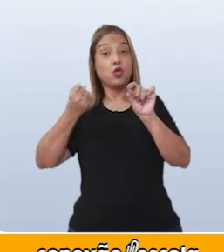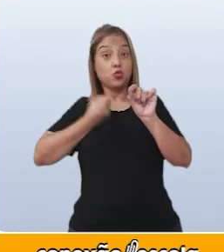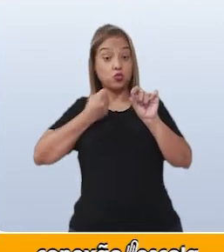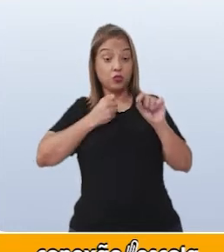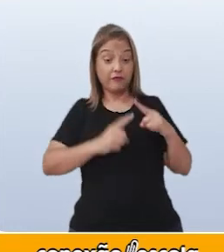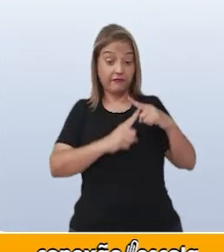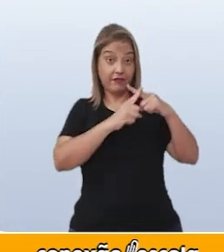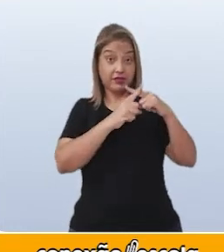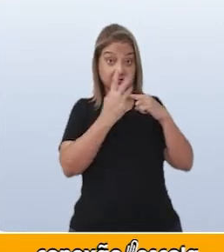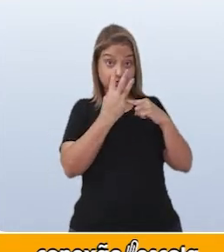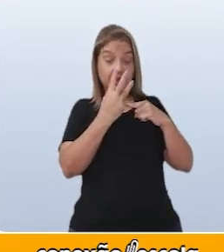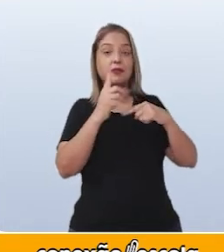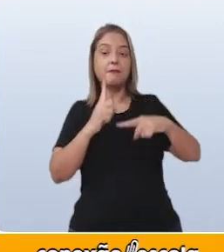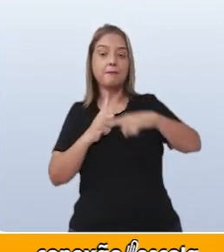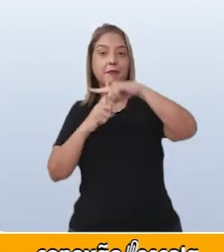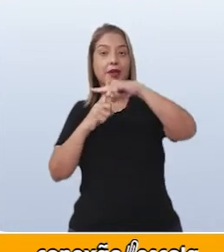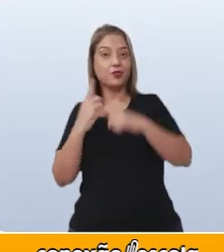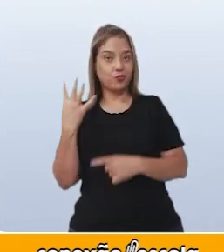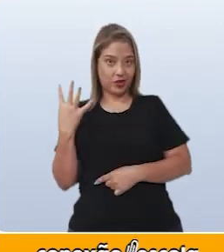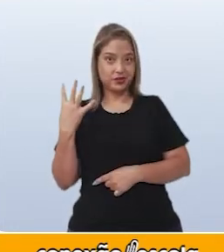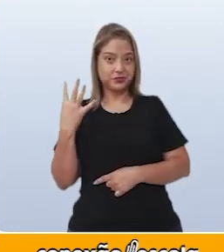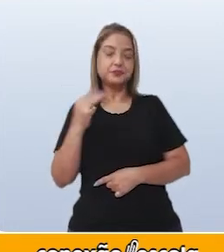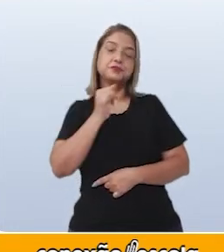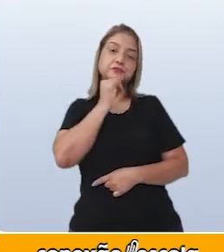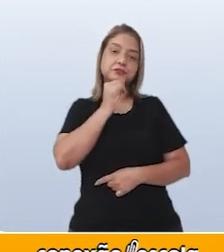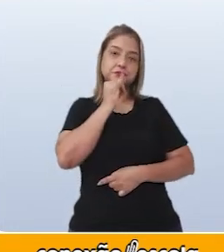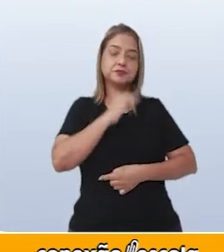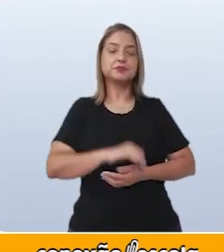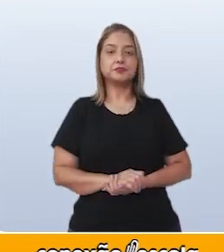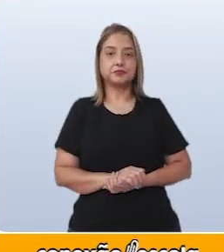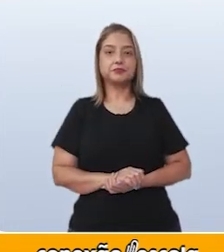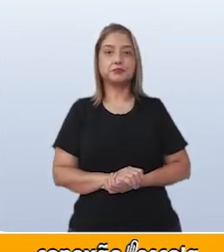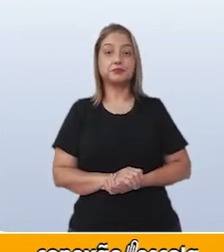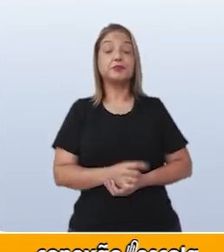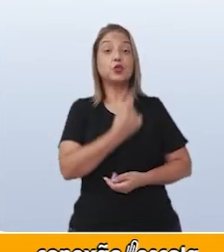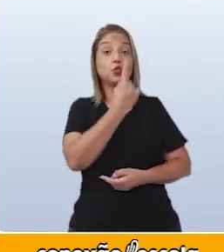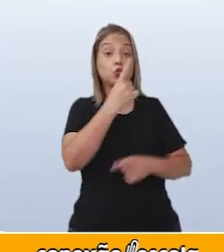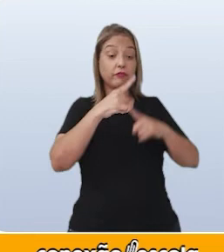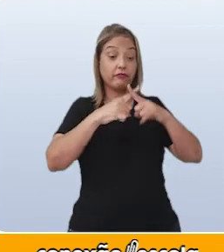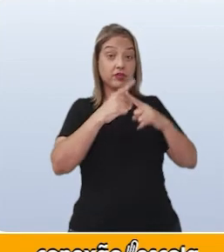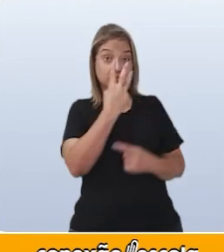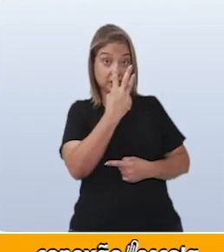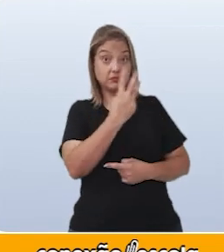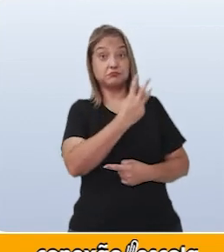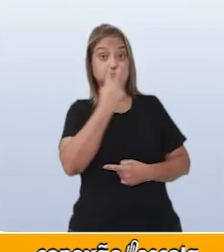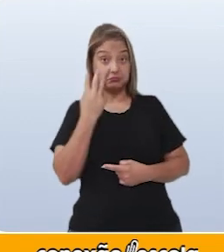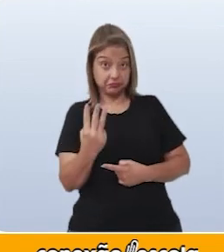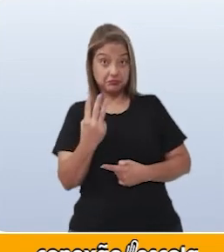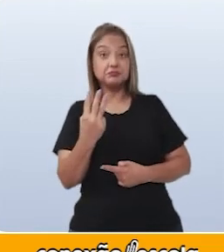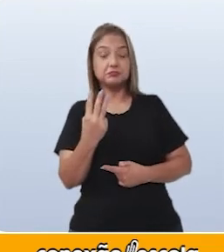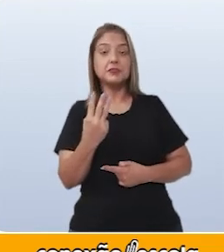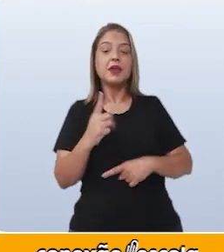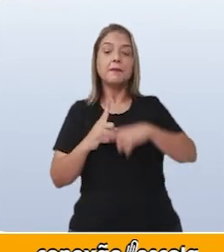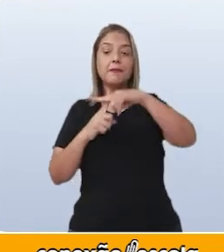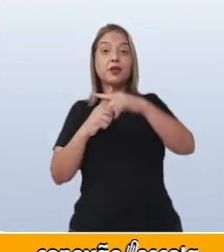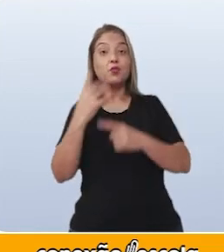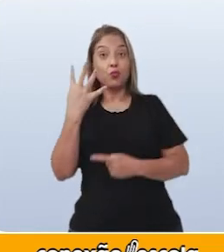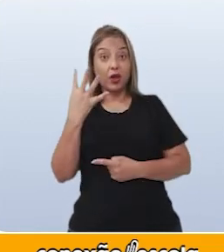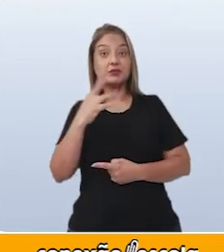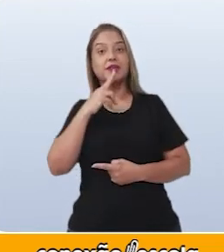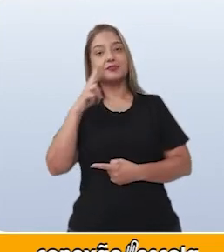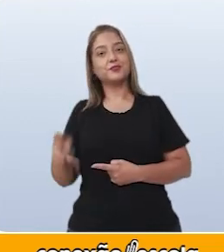vezes 3 adicionado com 4. Por exemplo, 1 vezes 3, 3, mais